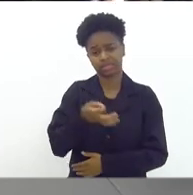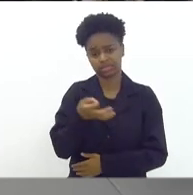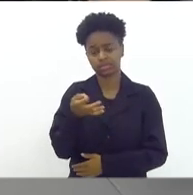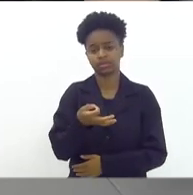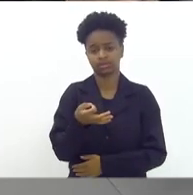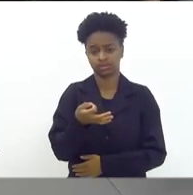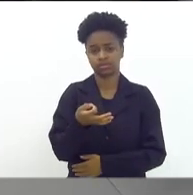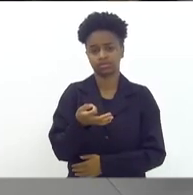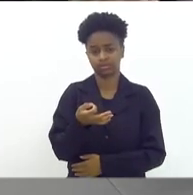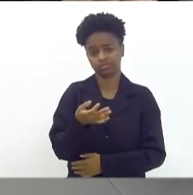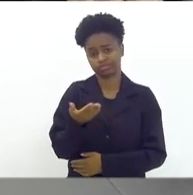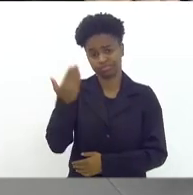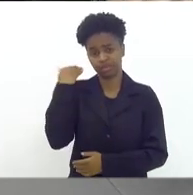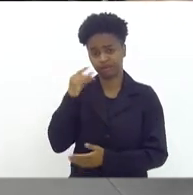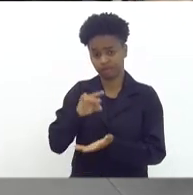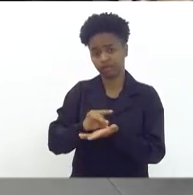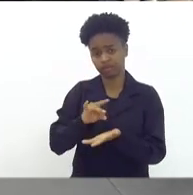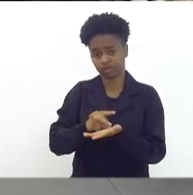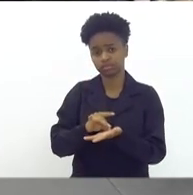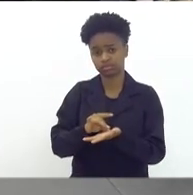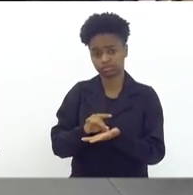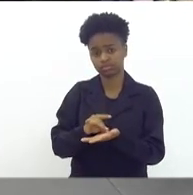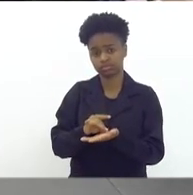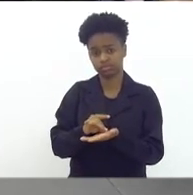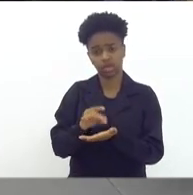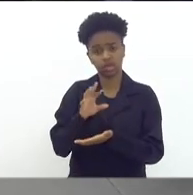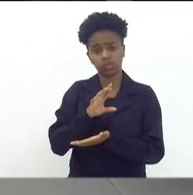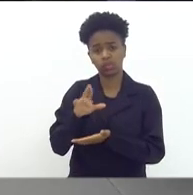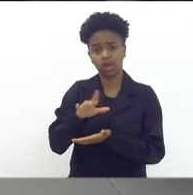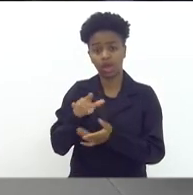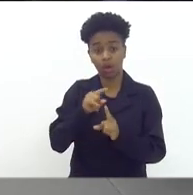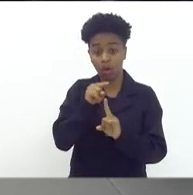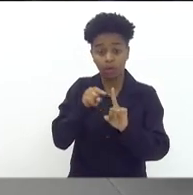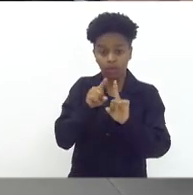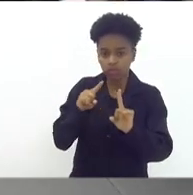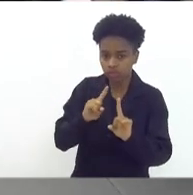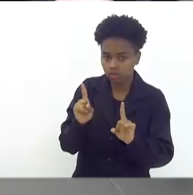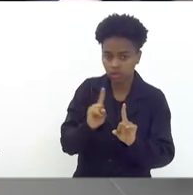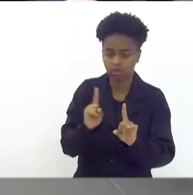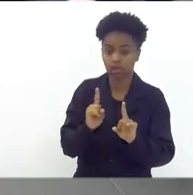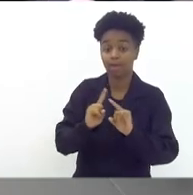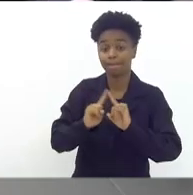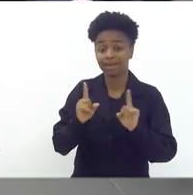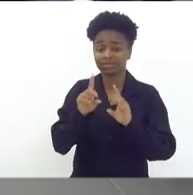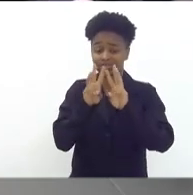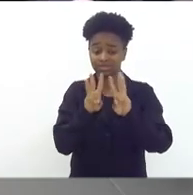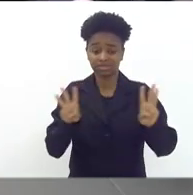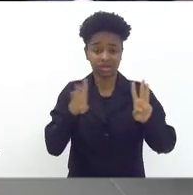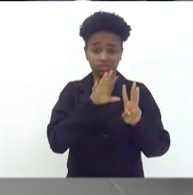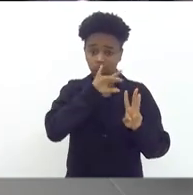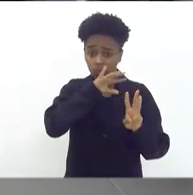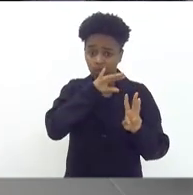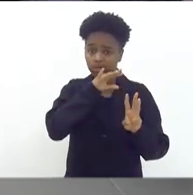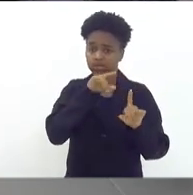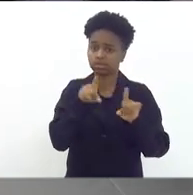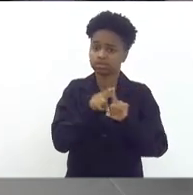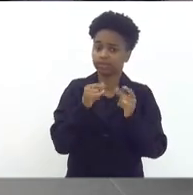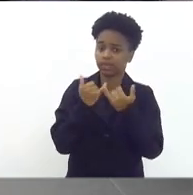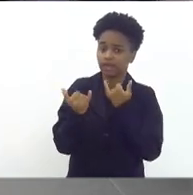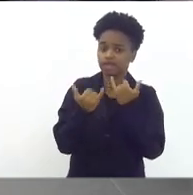isso era era um fato não proposital mas a gente um site ruim as informações